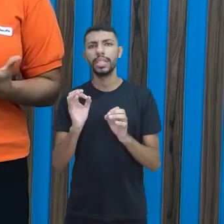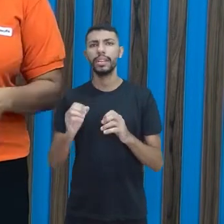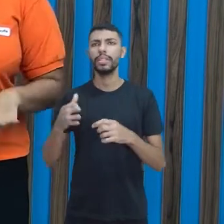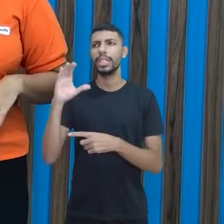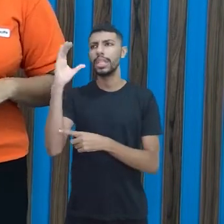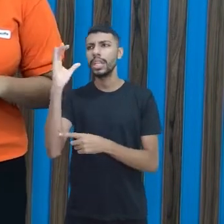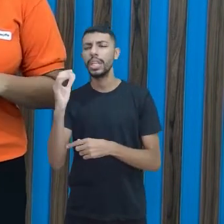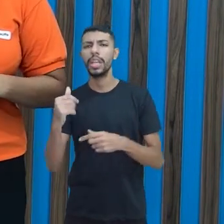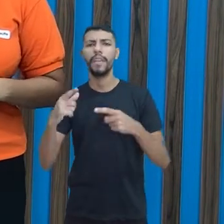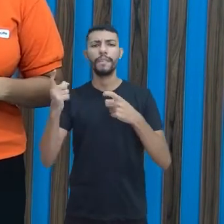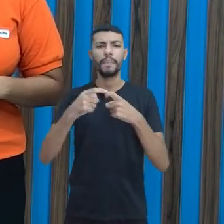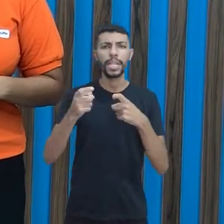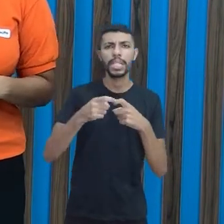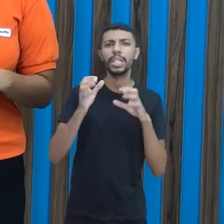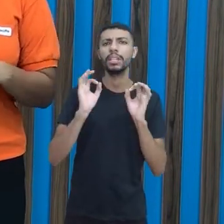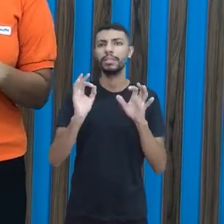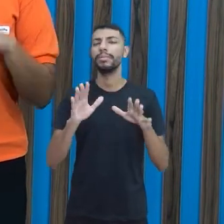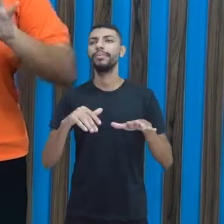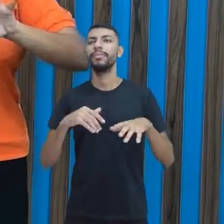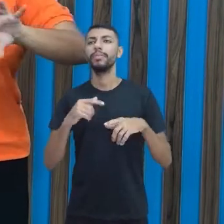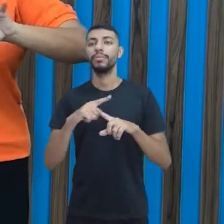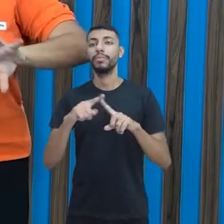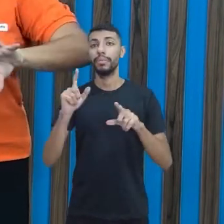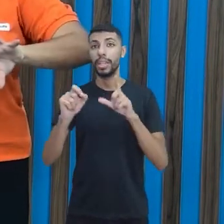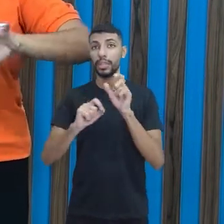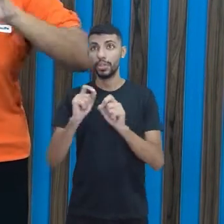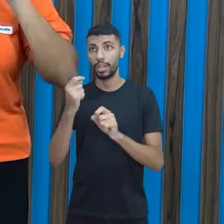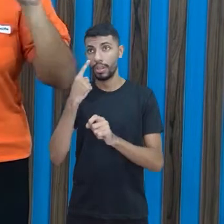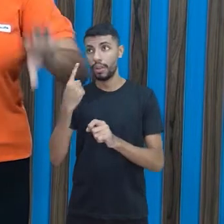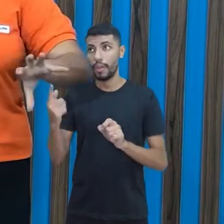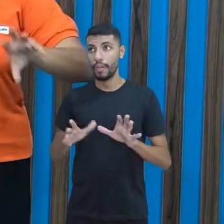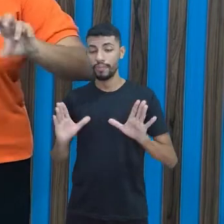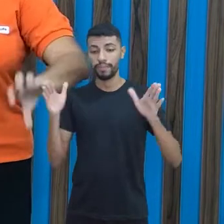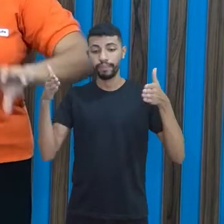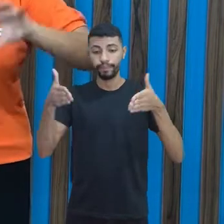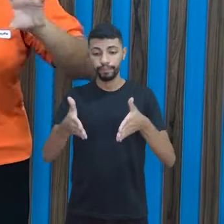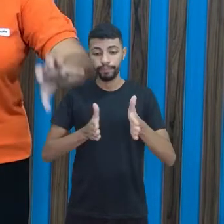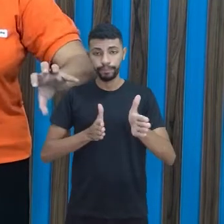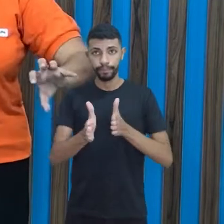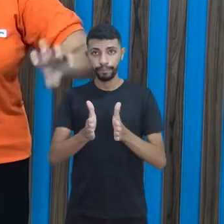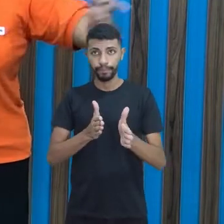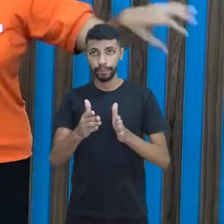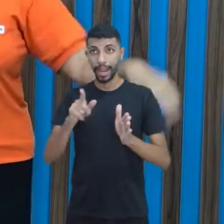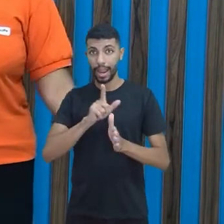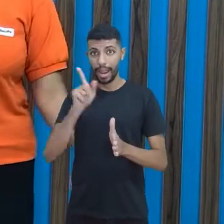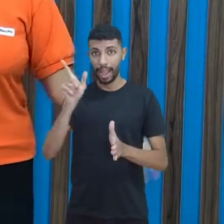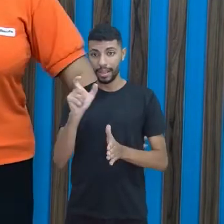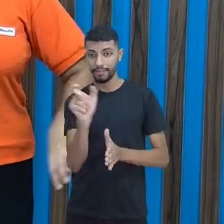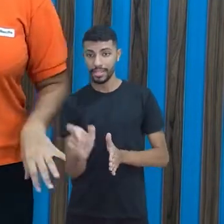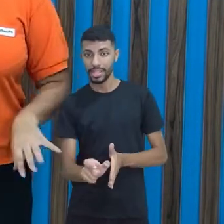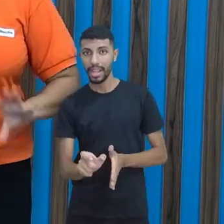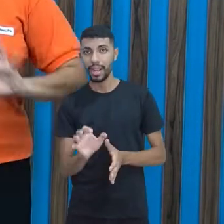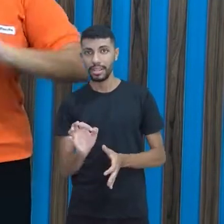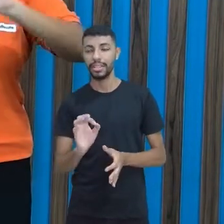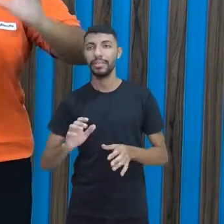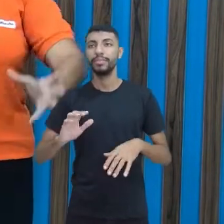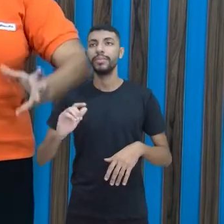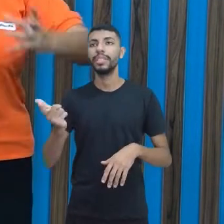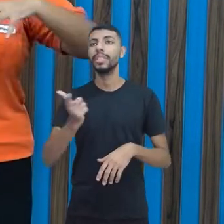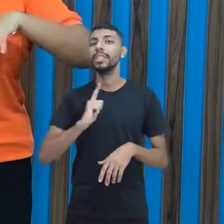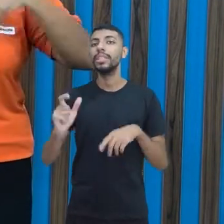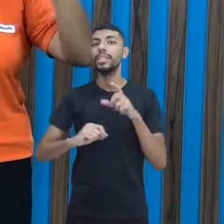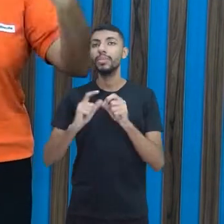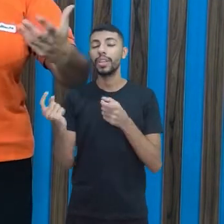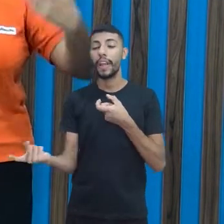tal, mas localizado ali, naquele período específico da Itália, via-se essa retomada